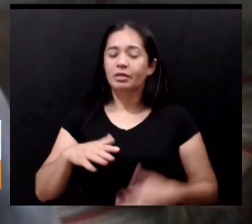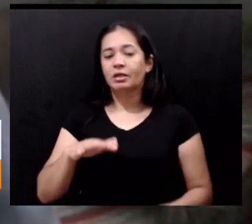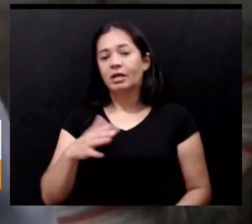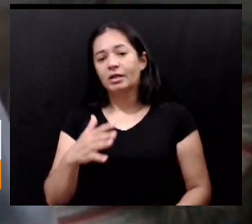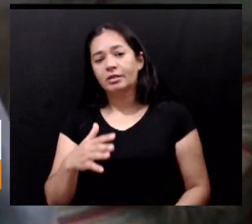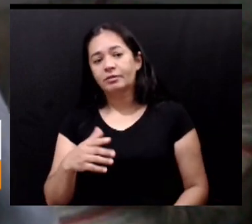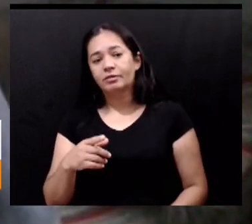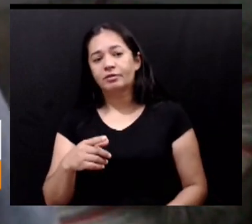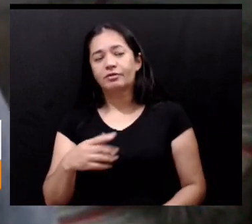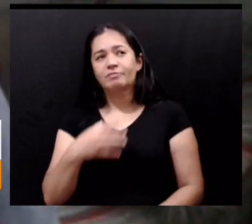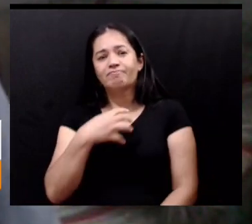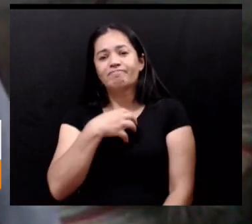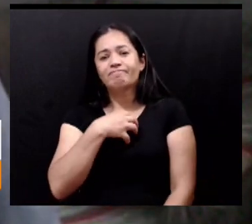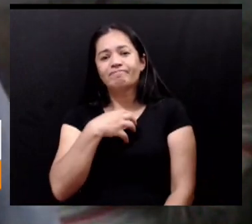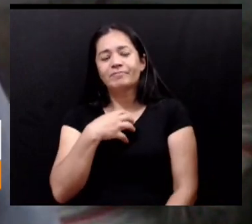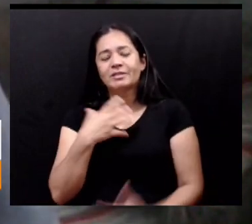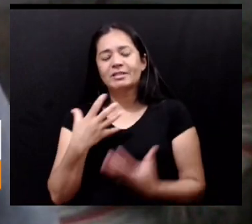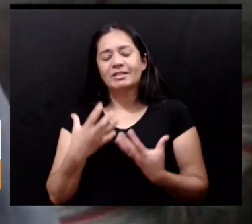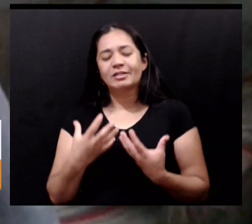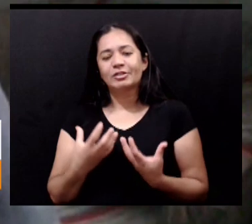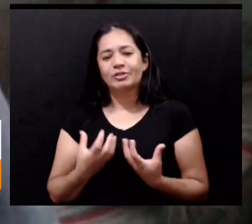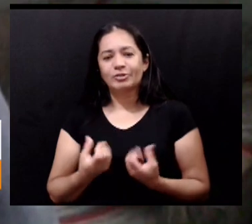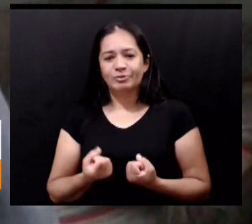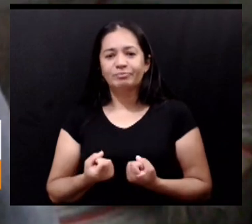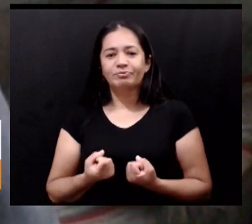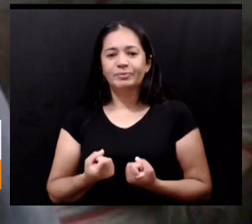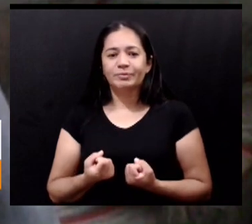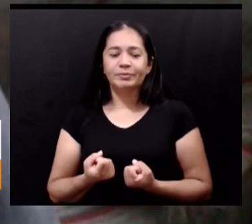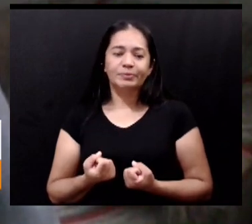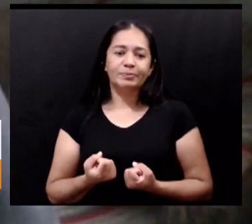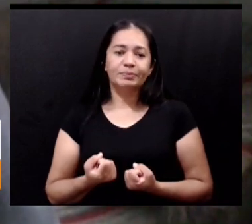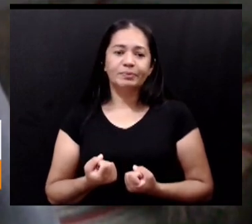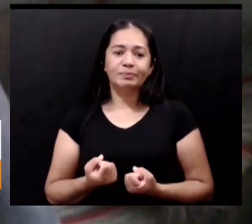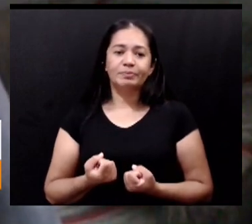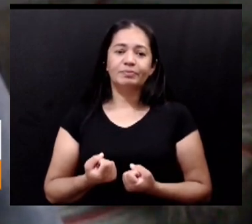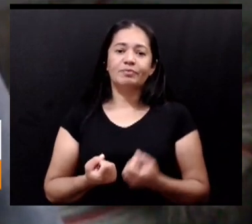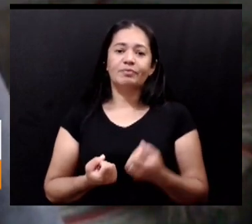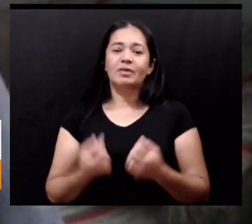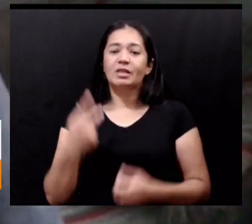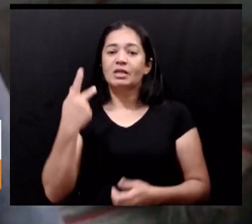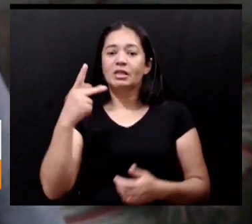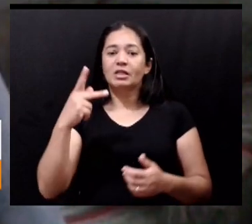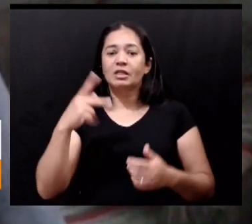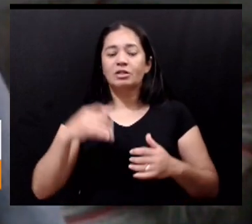sente acolhida e essa é a sua dor transformada.